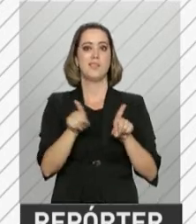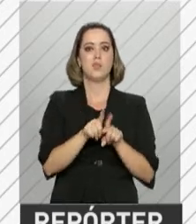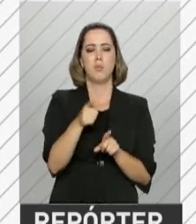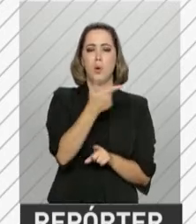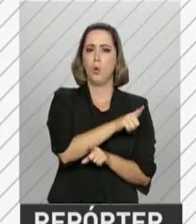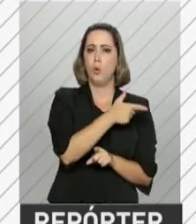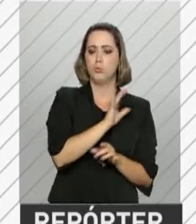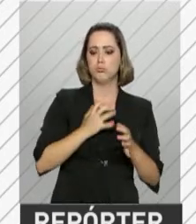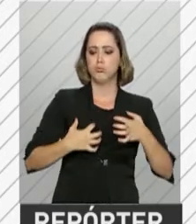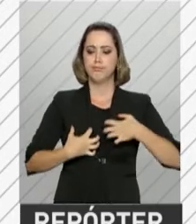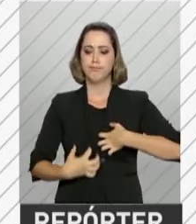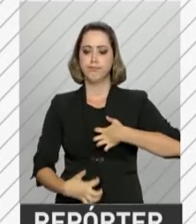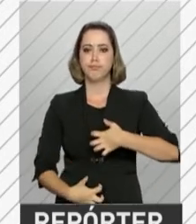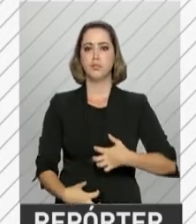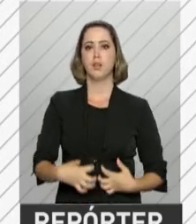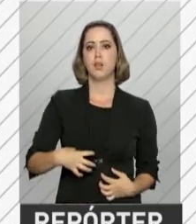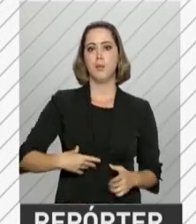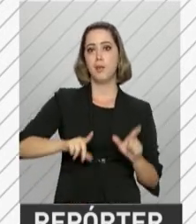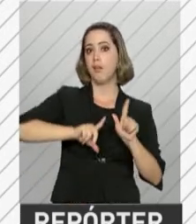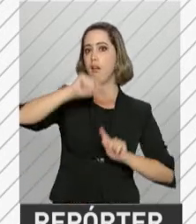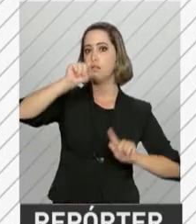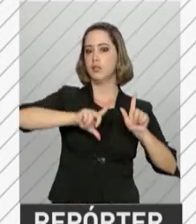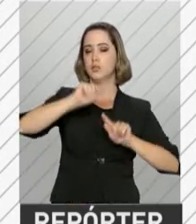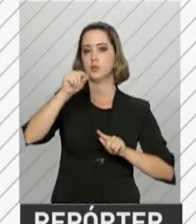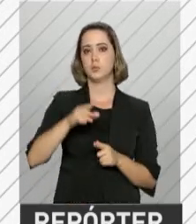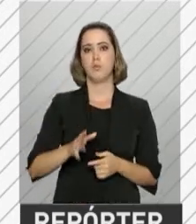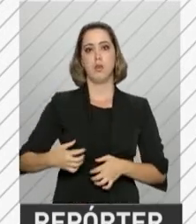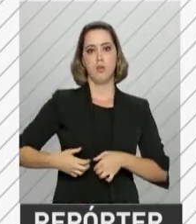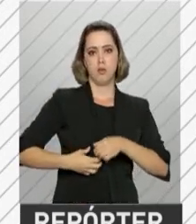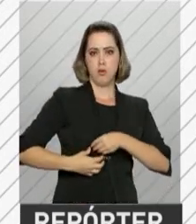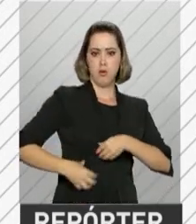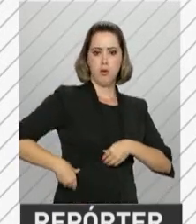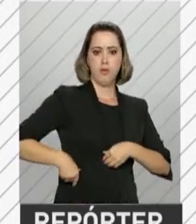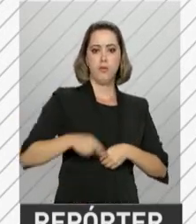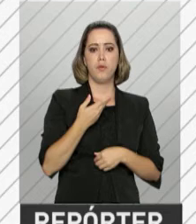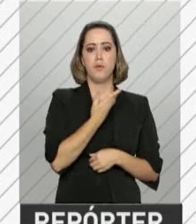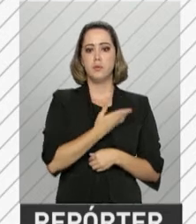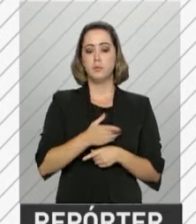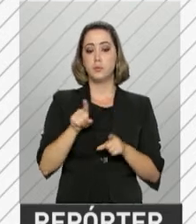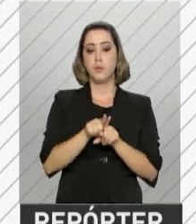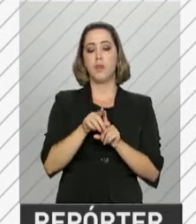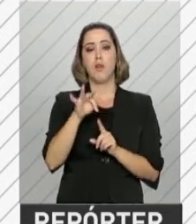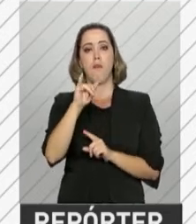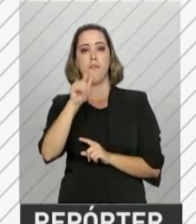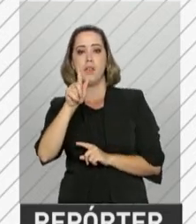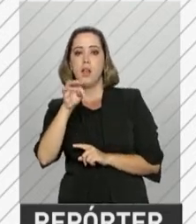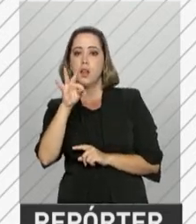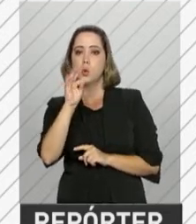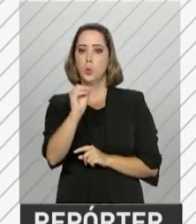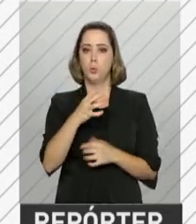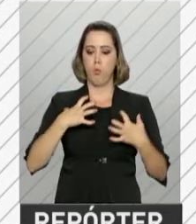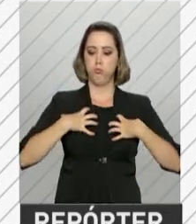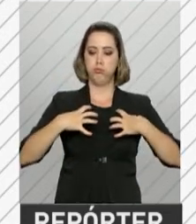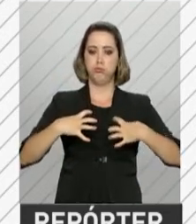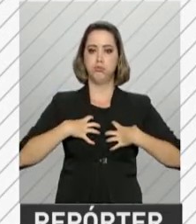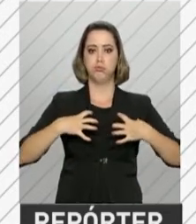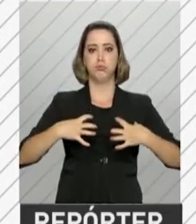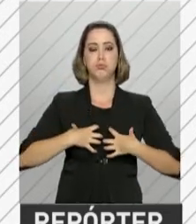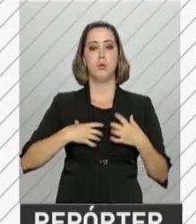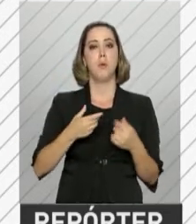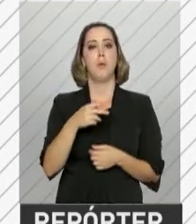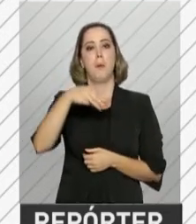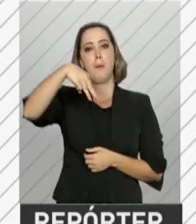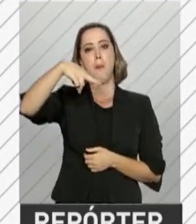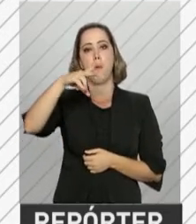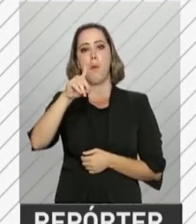outros órgãos também registraram recorde: fígado, pulmão, rim e medula óssea. Mesmo com o aumento